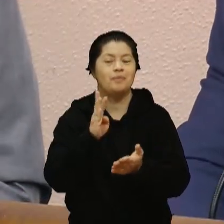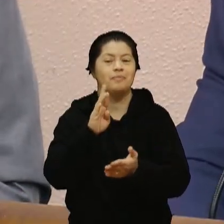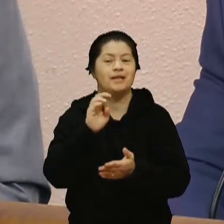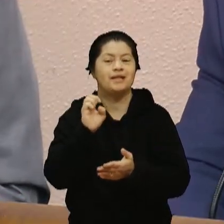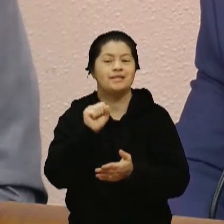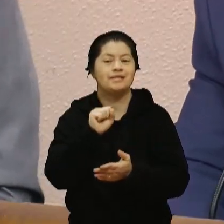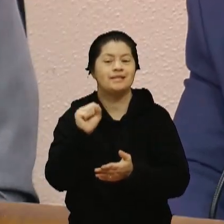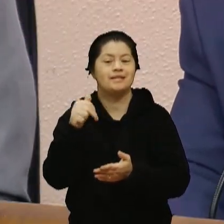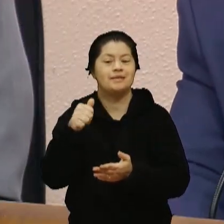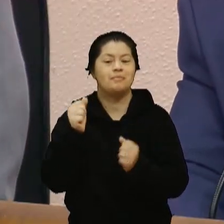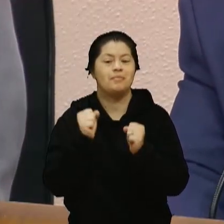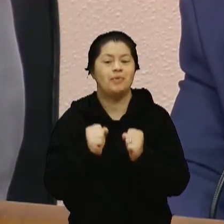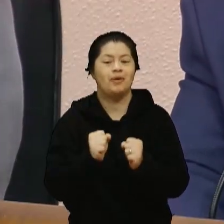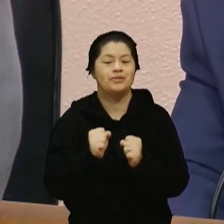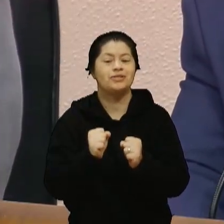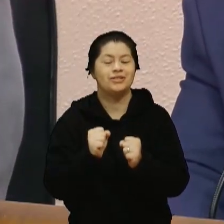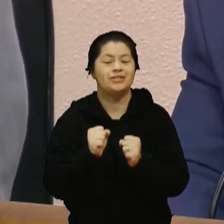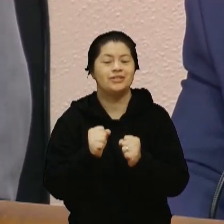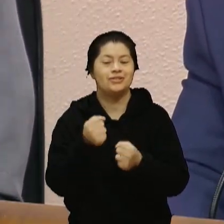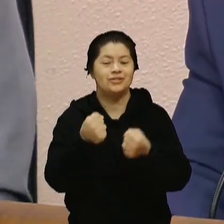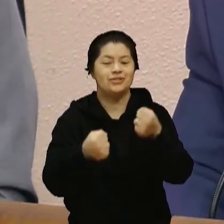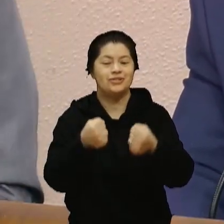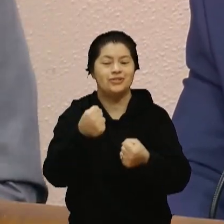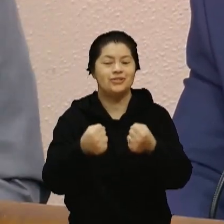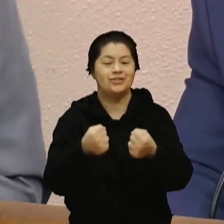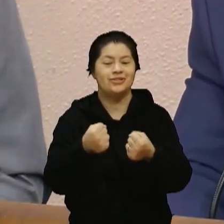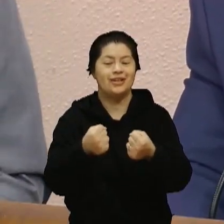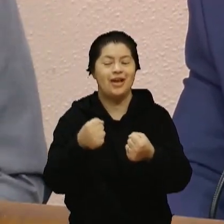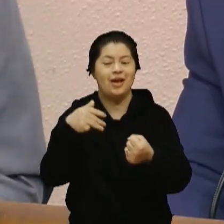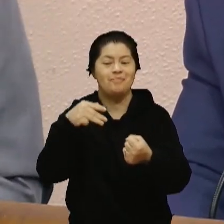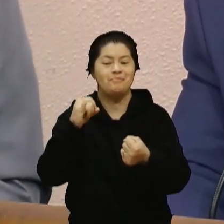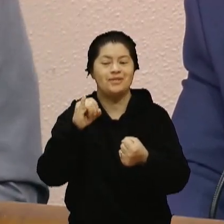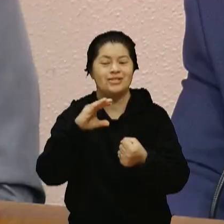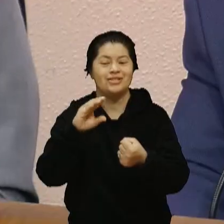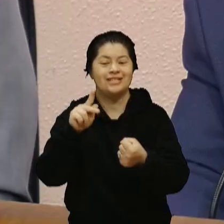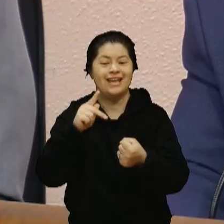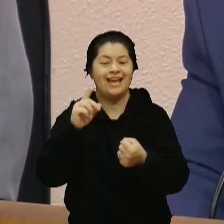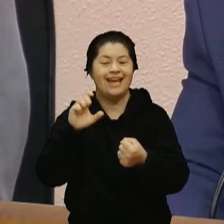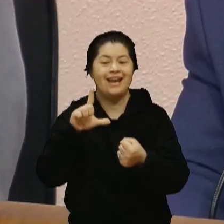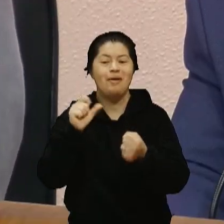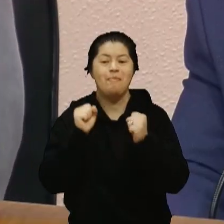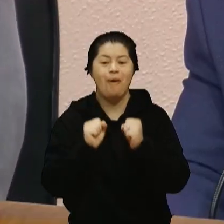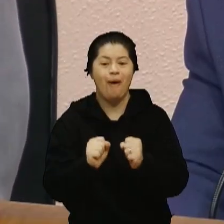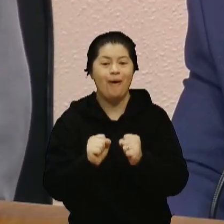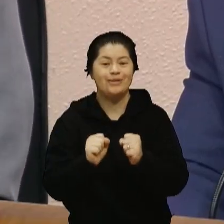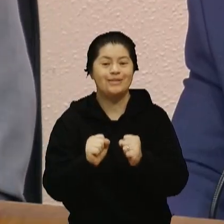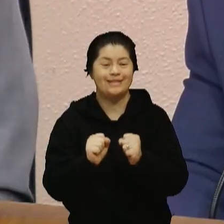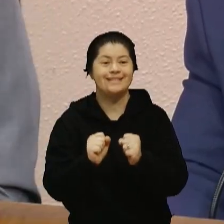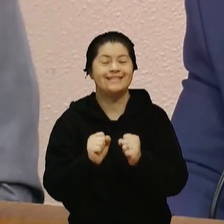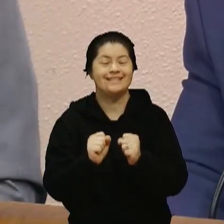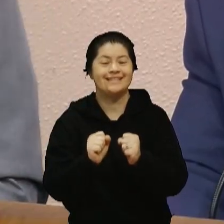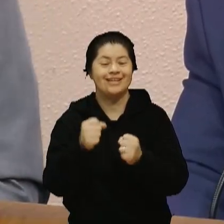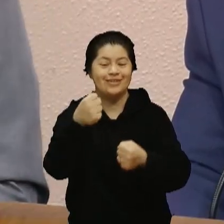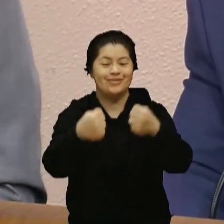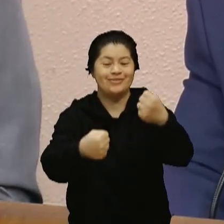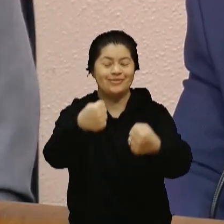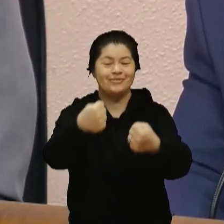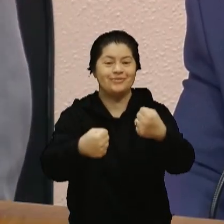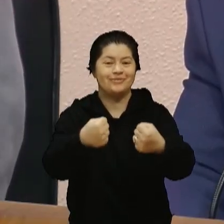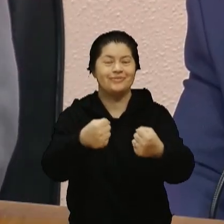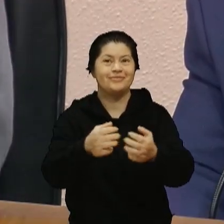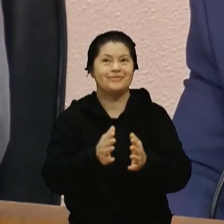pode dirigir, a Michele não. Nós vamos começar uma campanha, deixa a Michele dirigir, né? Hashtag,